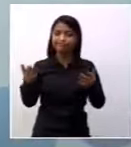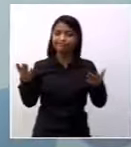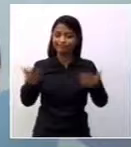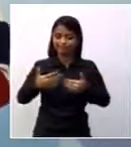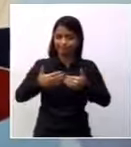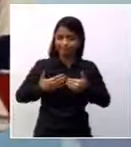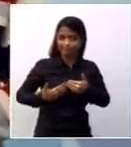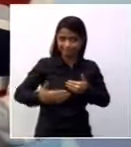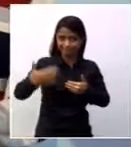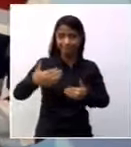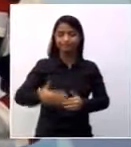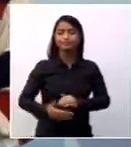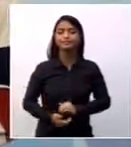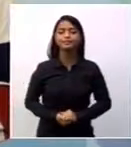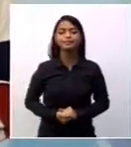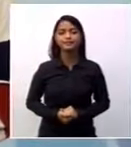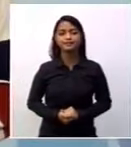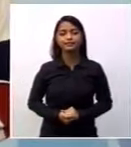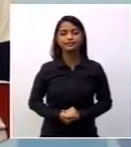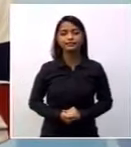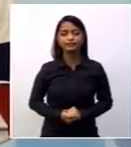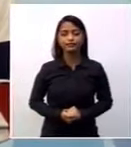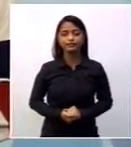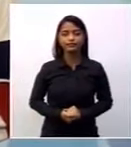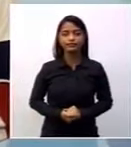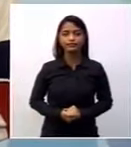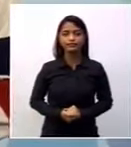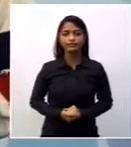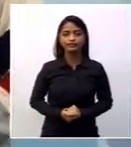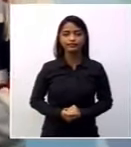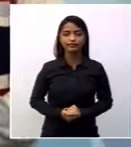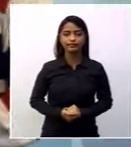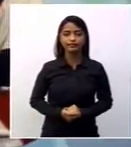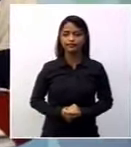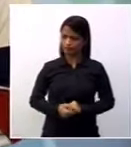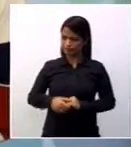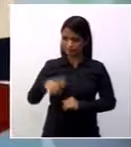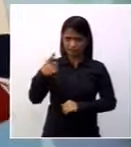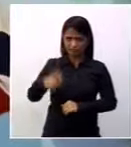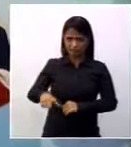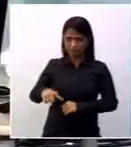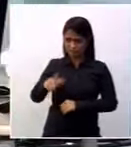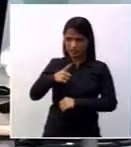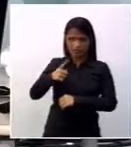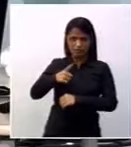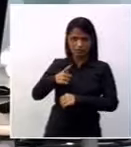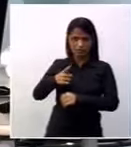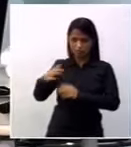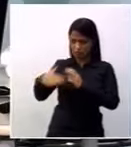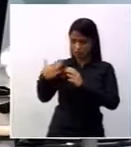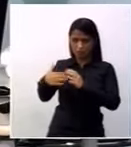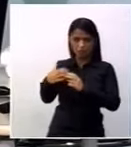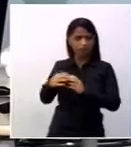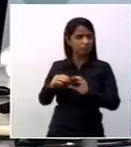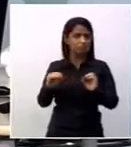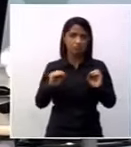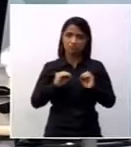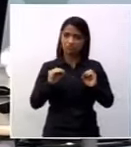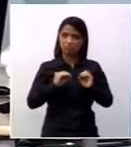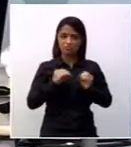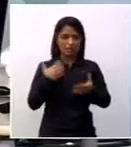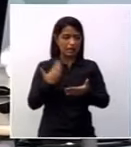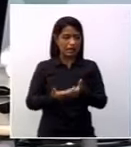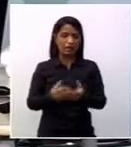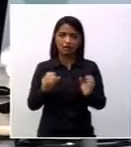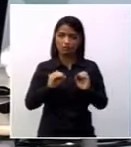acontece? Nós temos aí, mas tem alguma interação ainda, Rodolfo? Não, no momento ainda não. Certo, então vamos